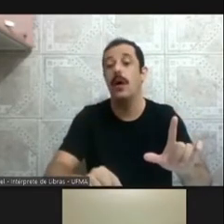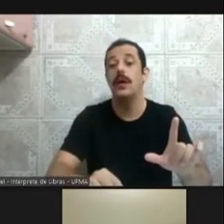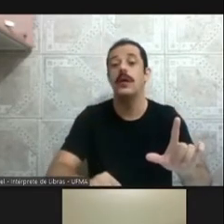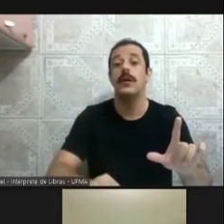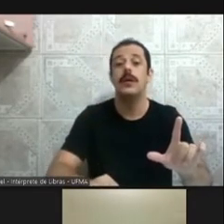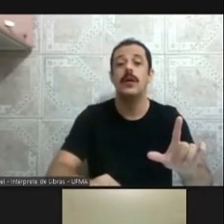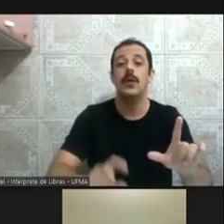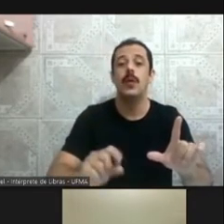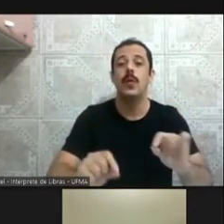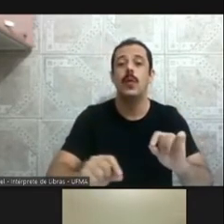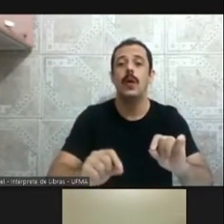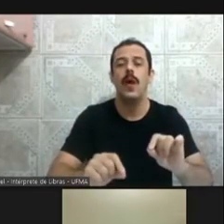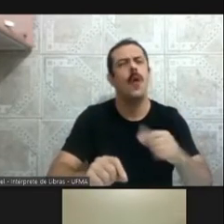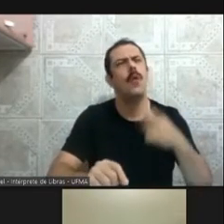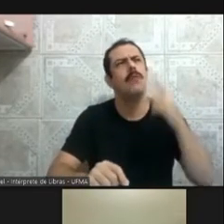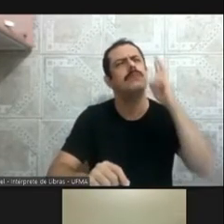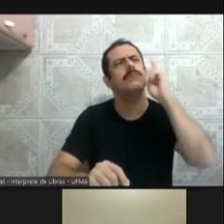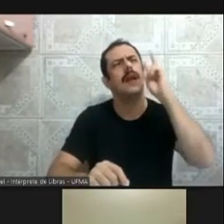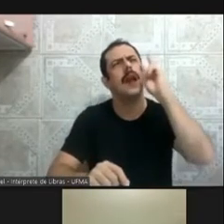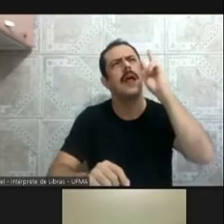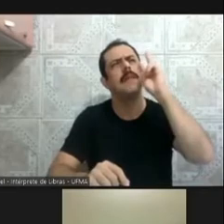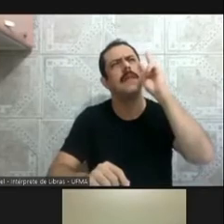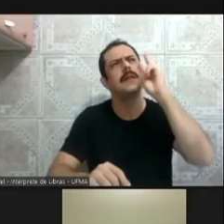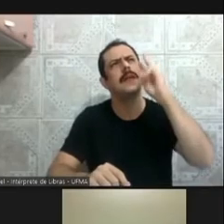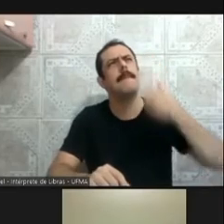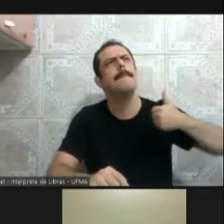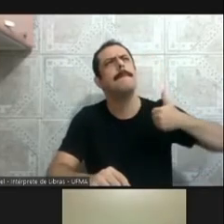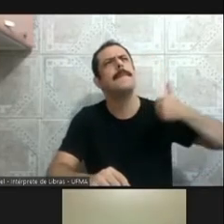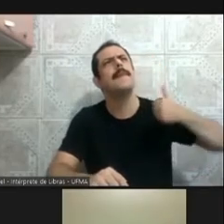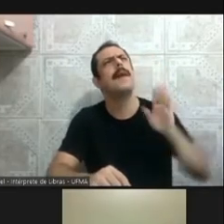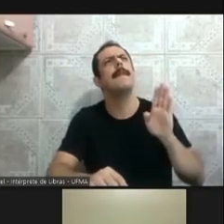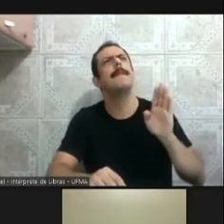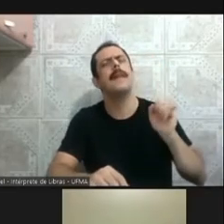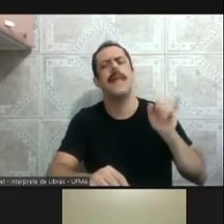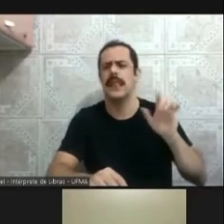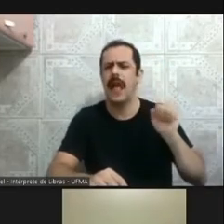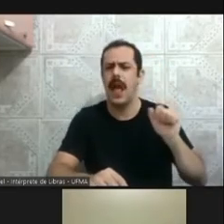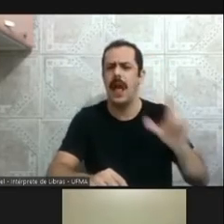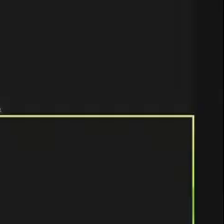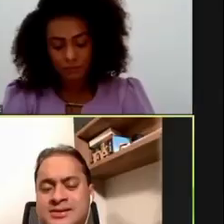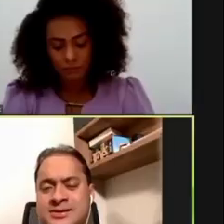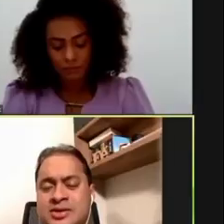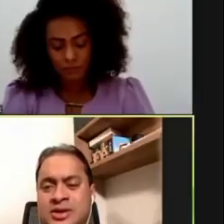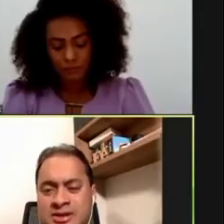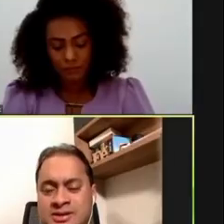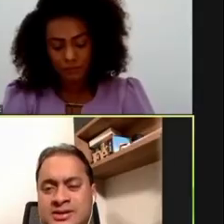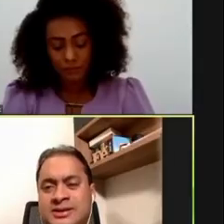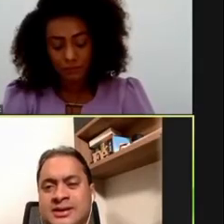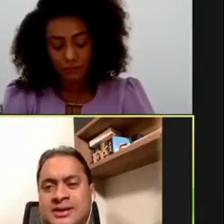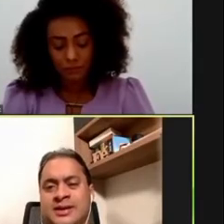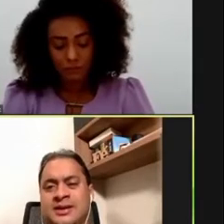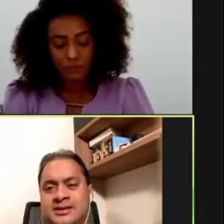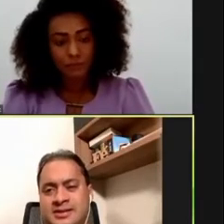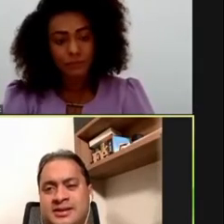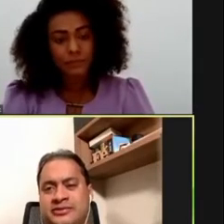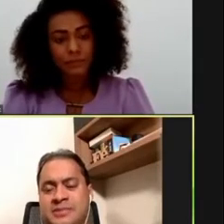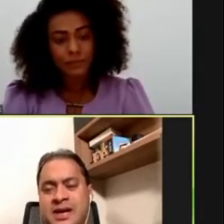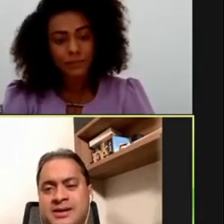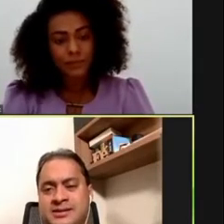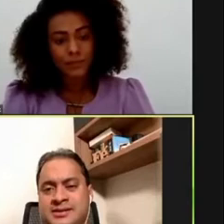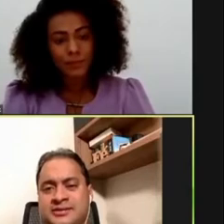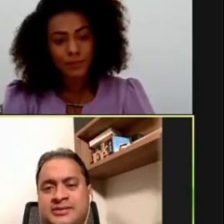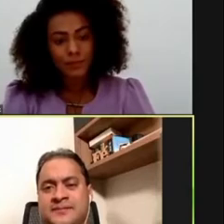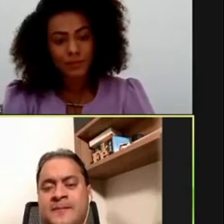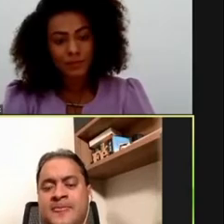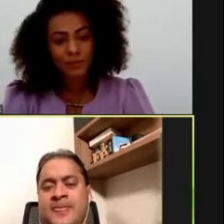e me lembrei da primeira Bienal que eu participei como dirigente da Uni, em 2003, em Olinda, Recife,